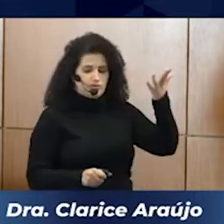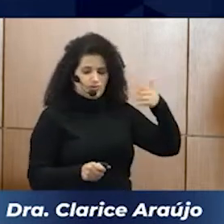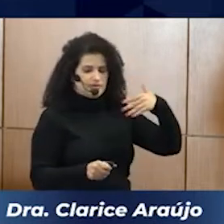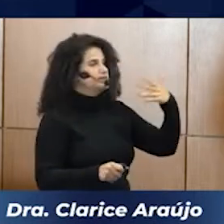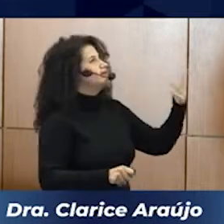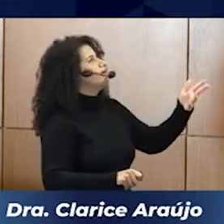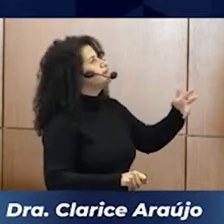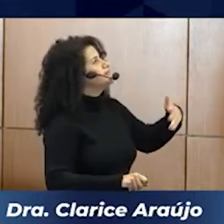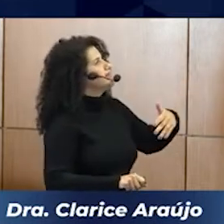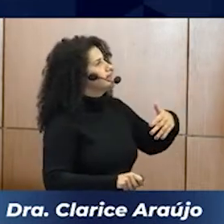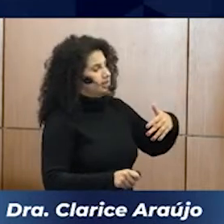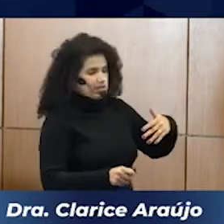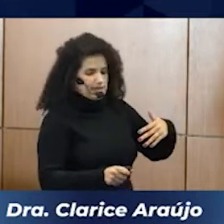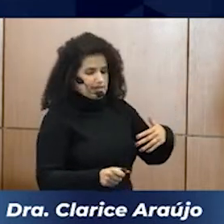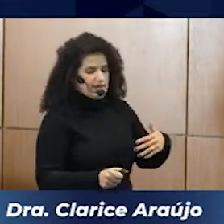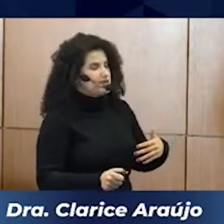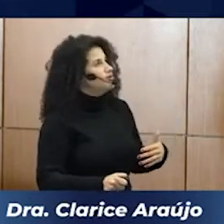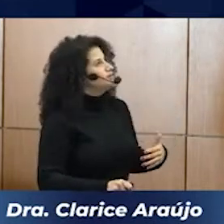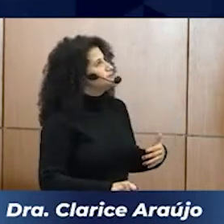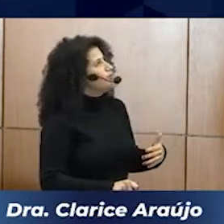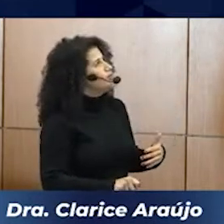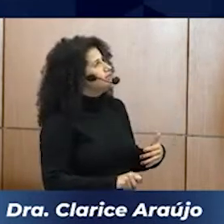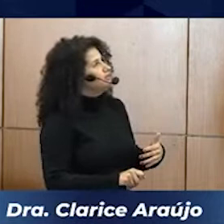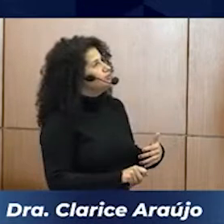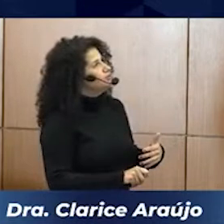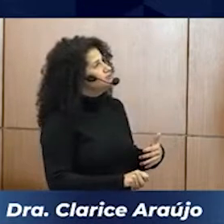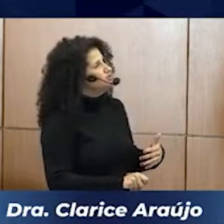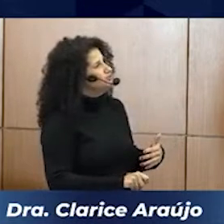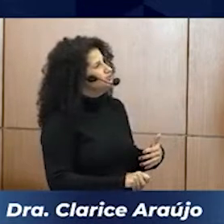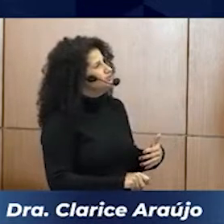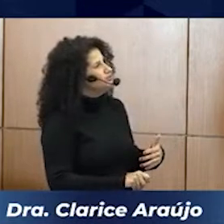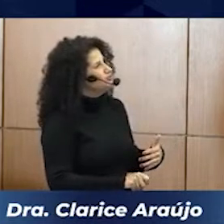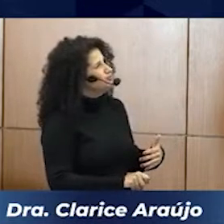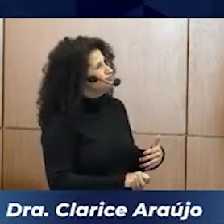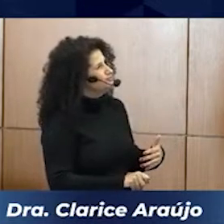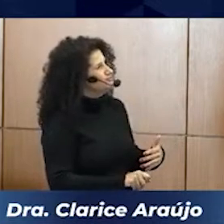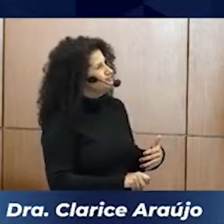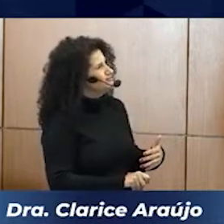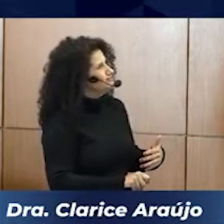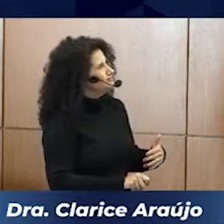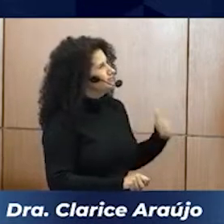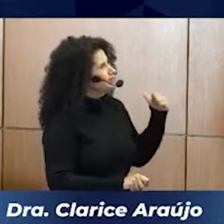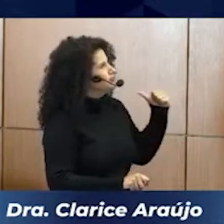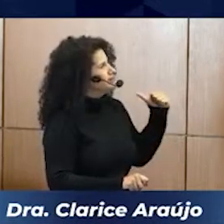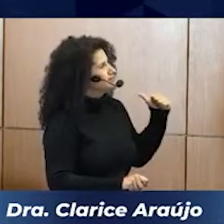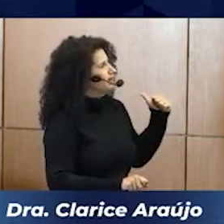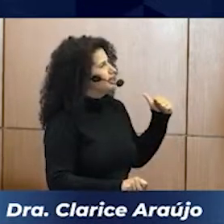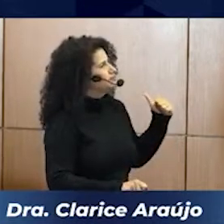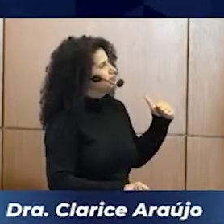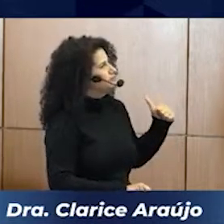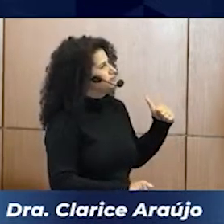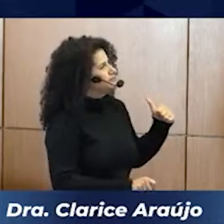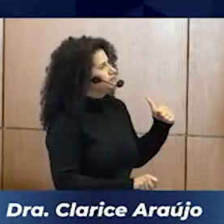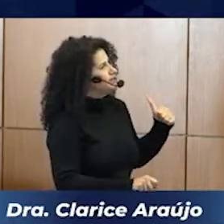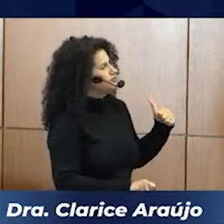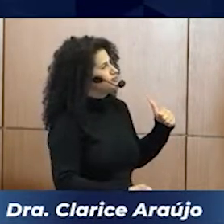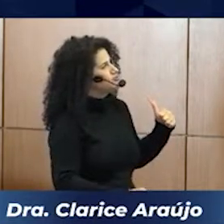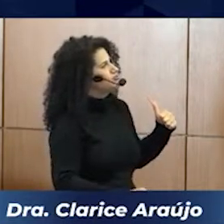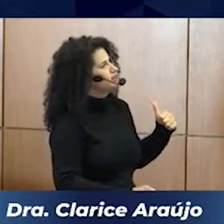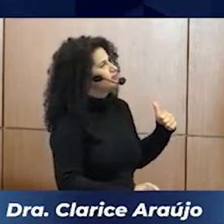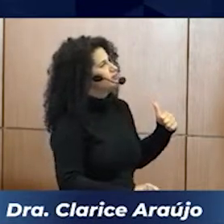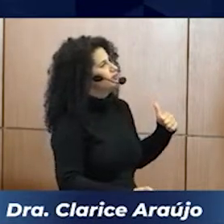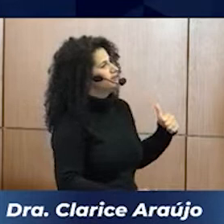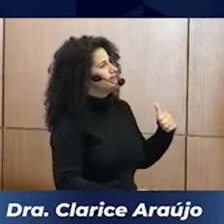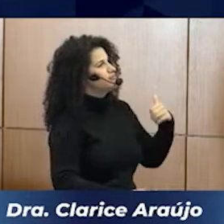pessoa adulta e tal. Né? E aí, olha só, em 2021, ano passado, que a